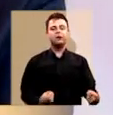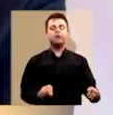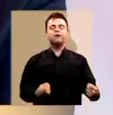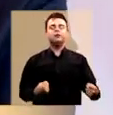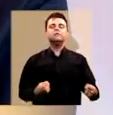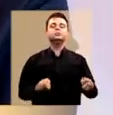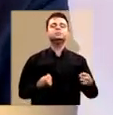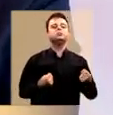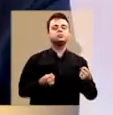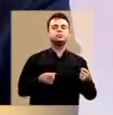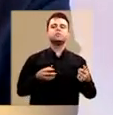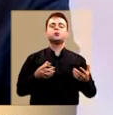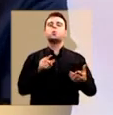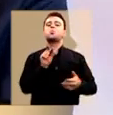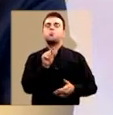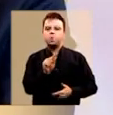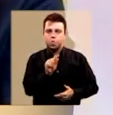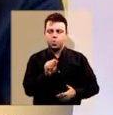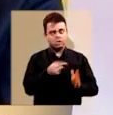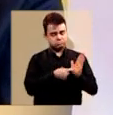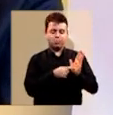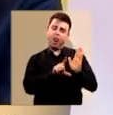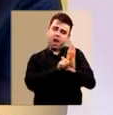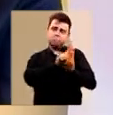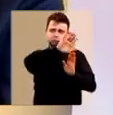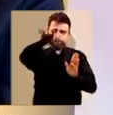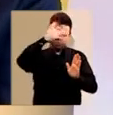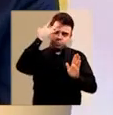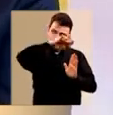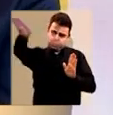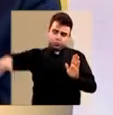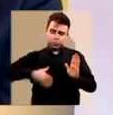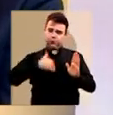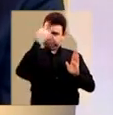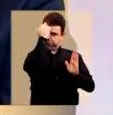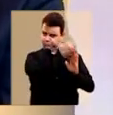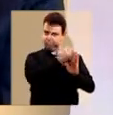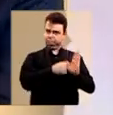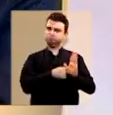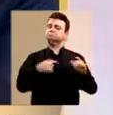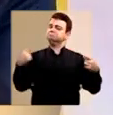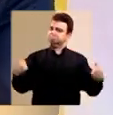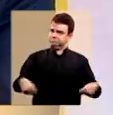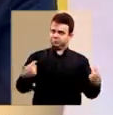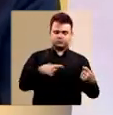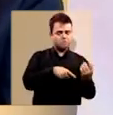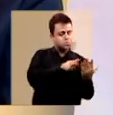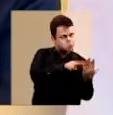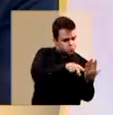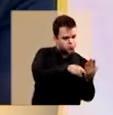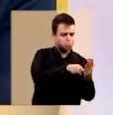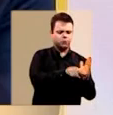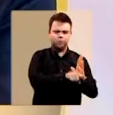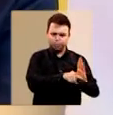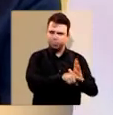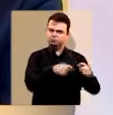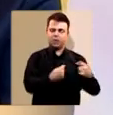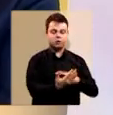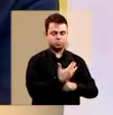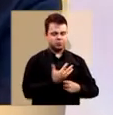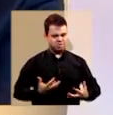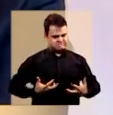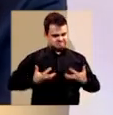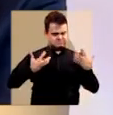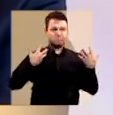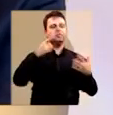crimes raciais. O fato é a efetividade dessas leis. É necessário que nós saibamos dessas leis, nos empoderemos para